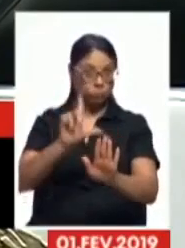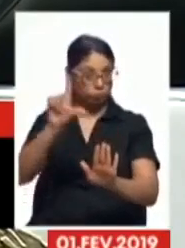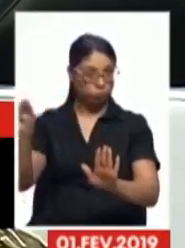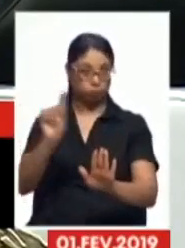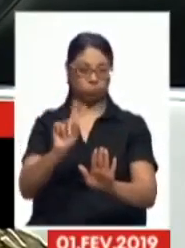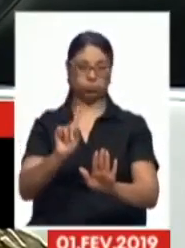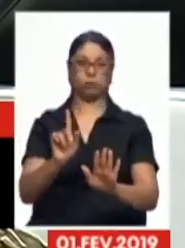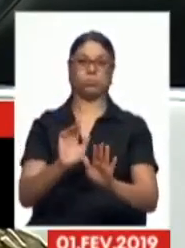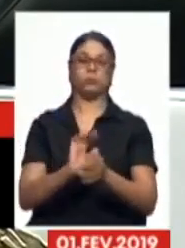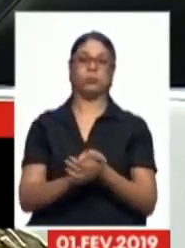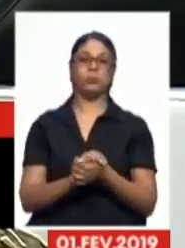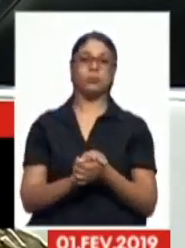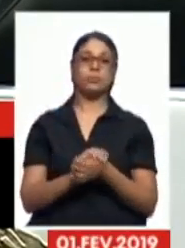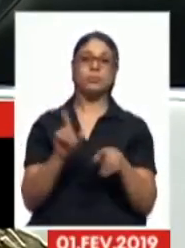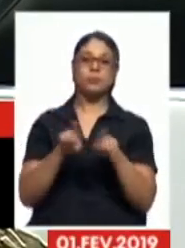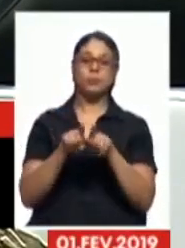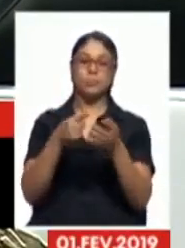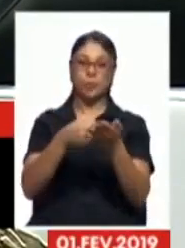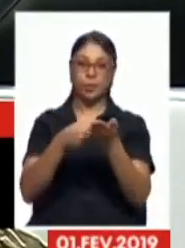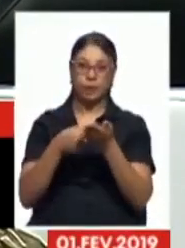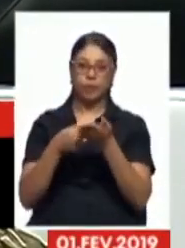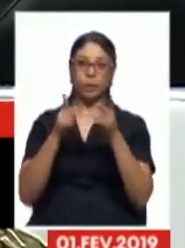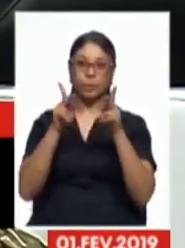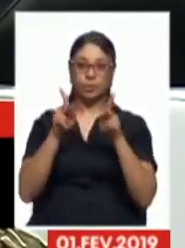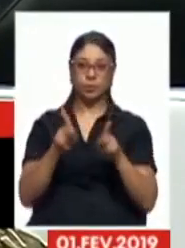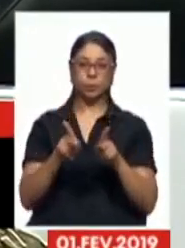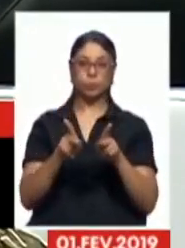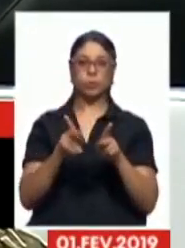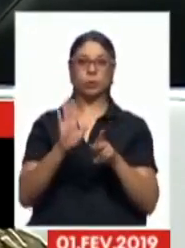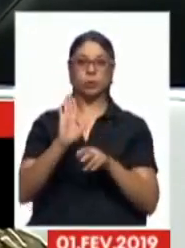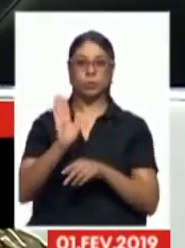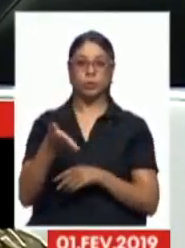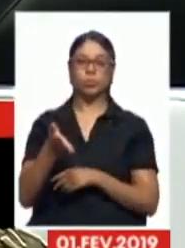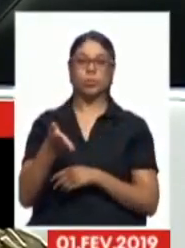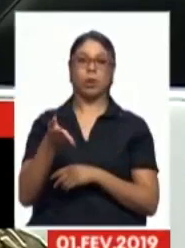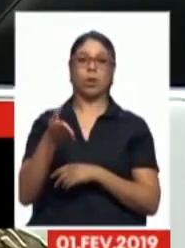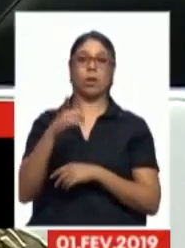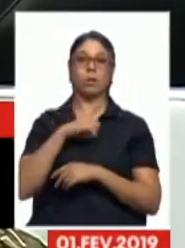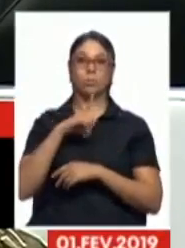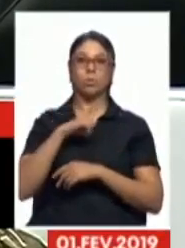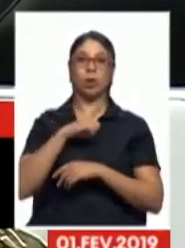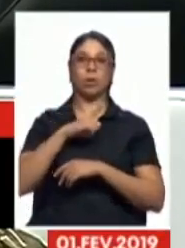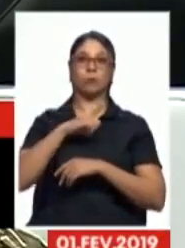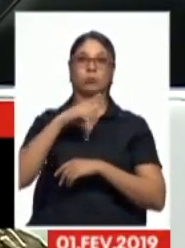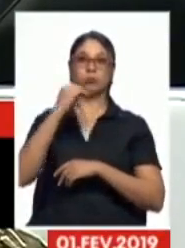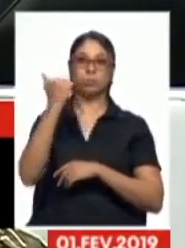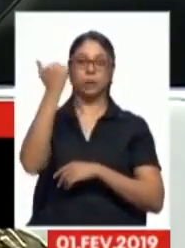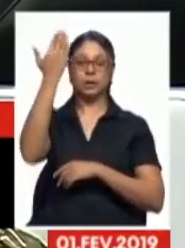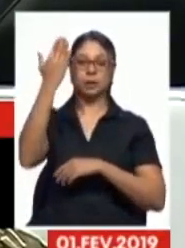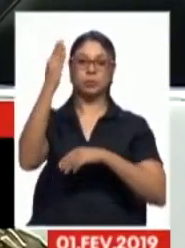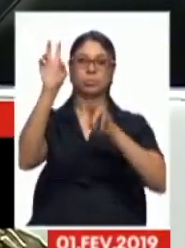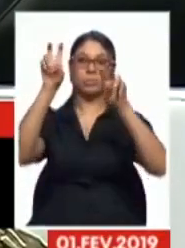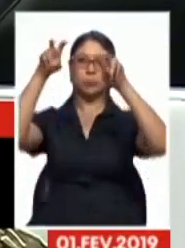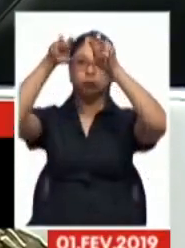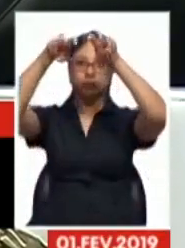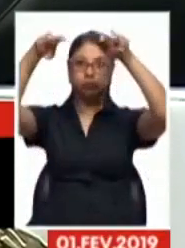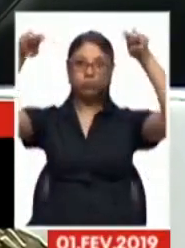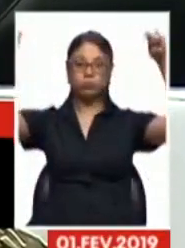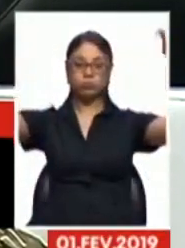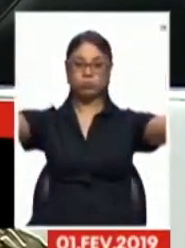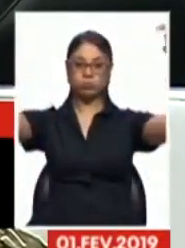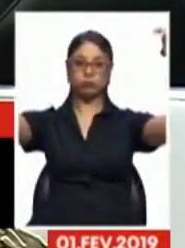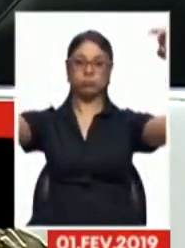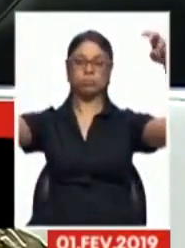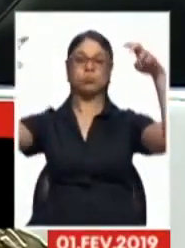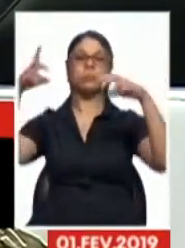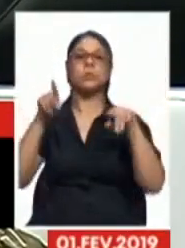plenário. Convidamos as pessoas que já se encontram nas galerias que permaneçam em seus lugares para acompanhar a